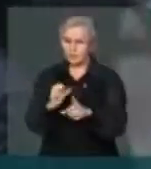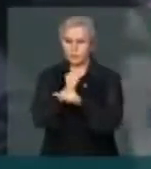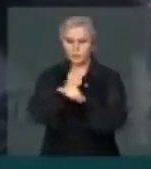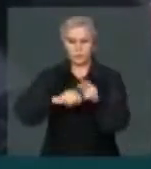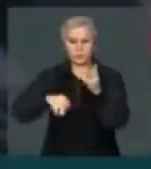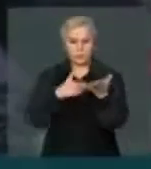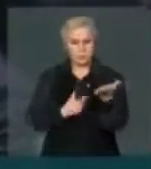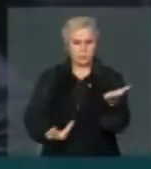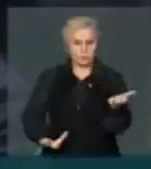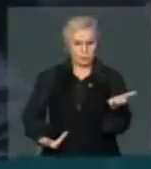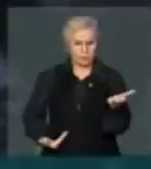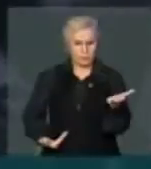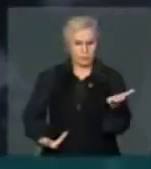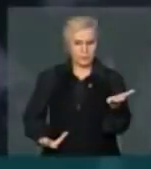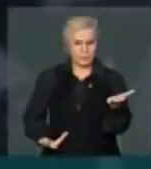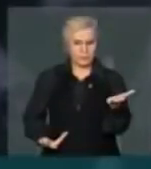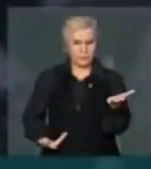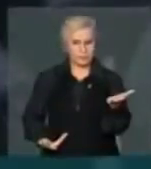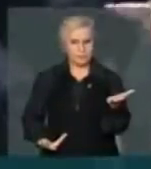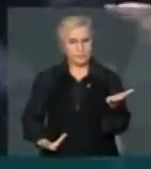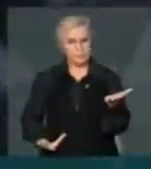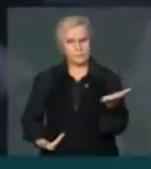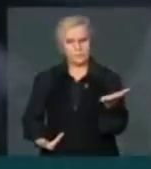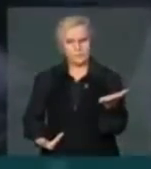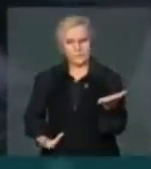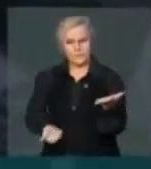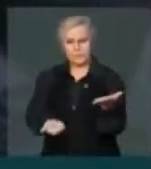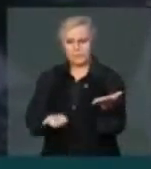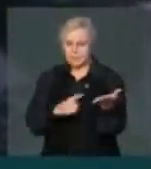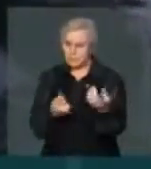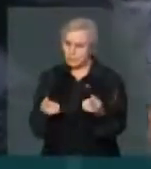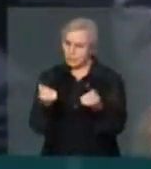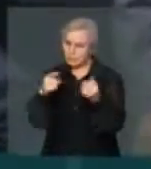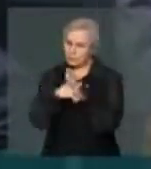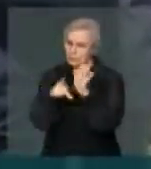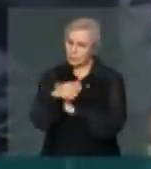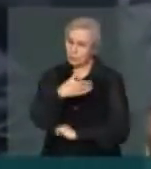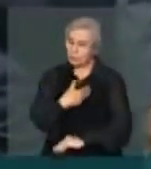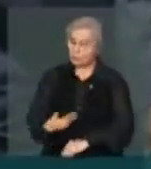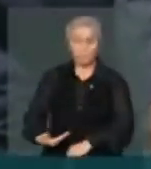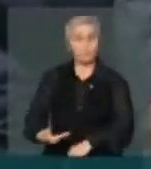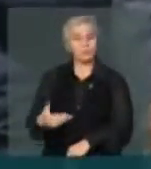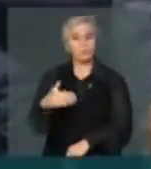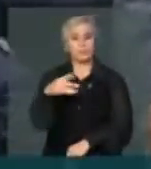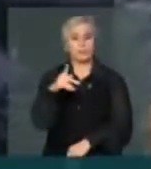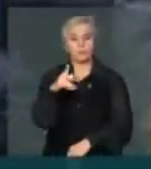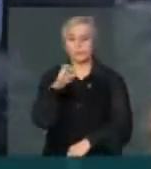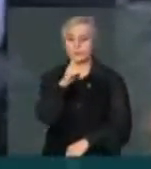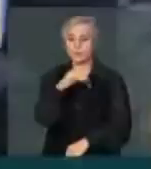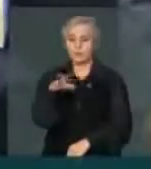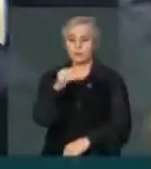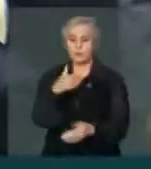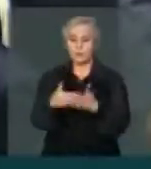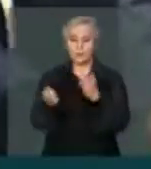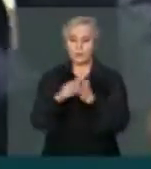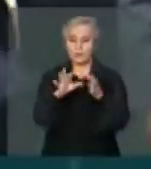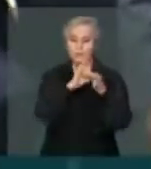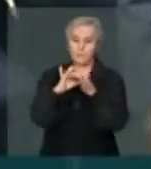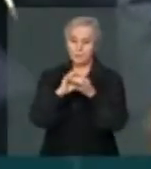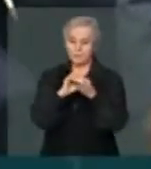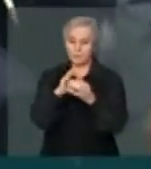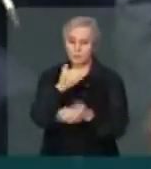públicas e se estabelece, sim, com recursos públicos, porque qualquer parceria público-privada